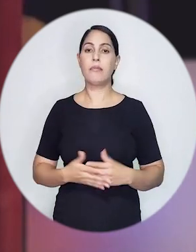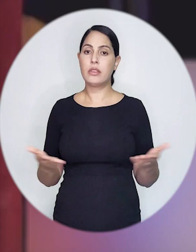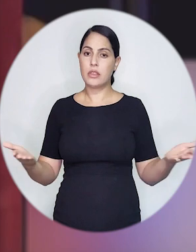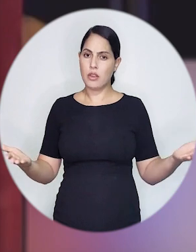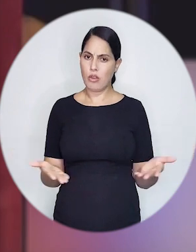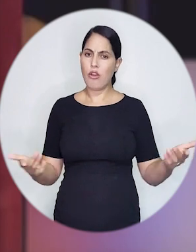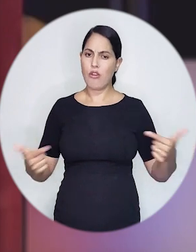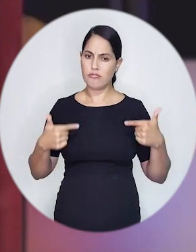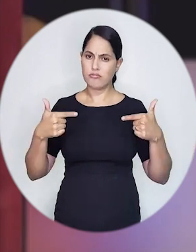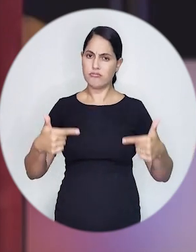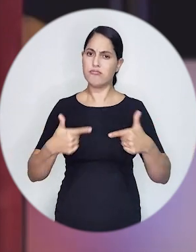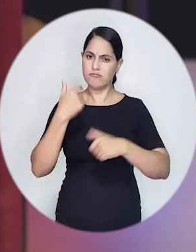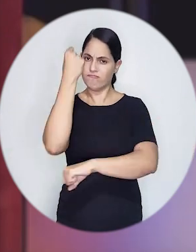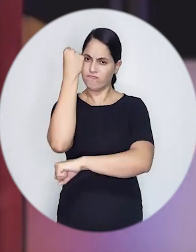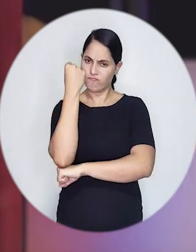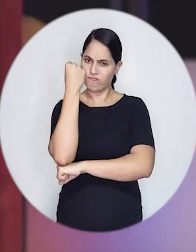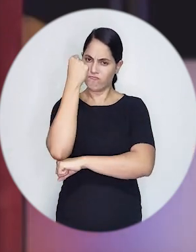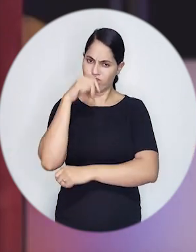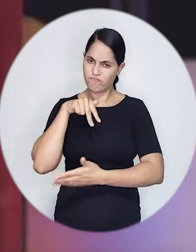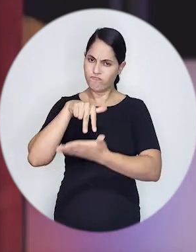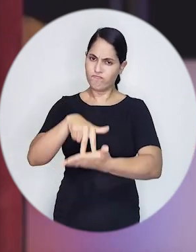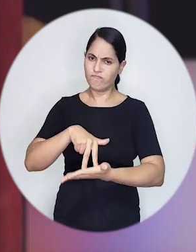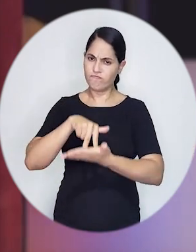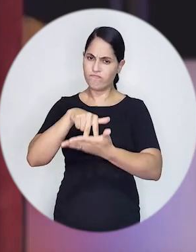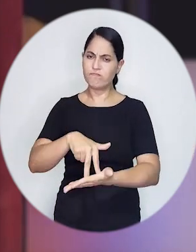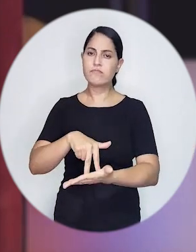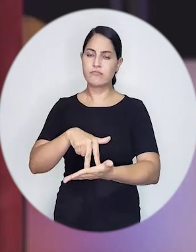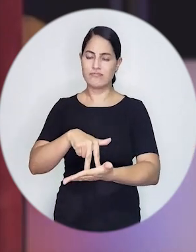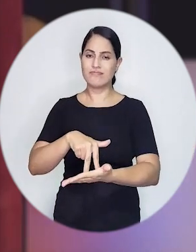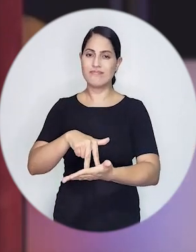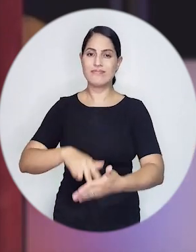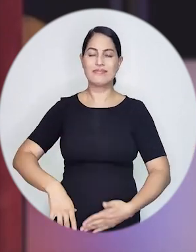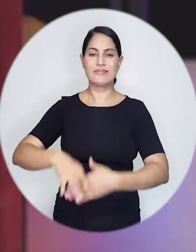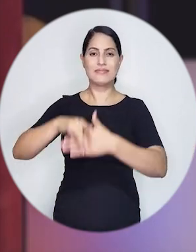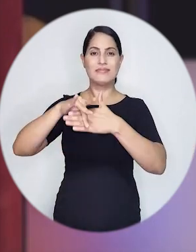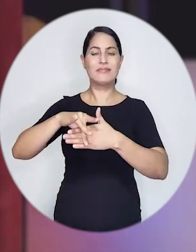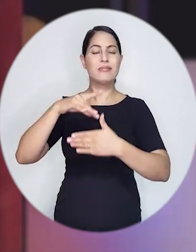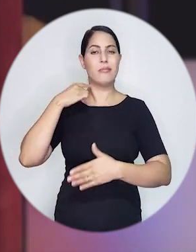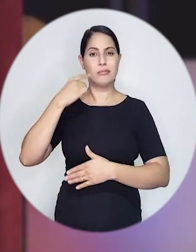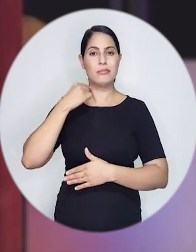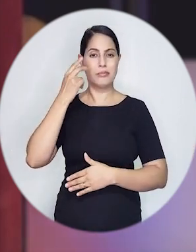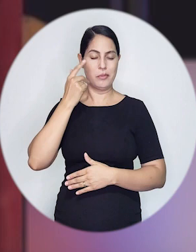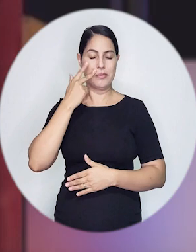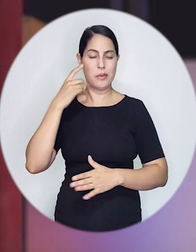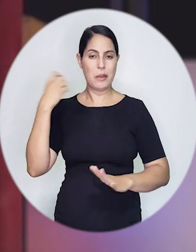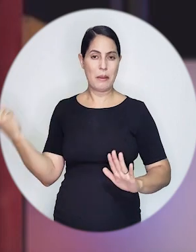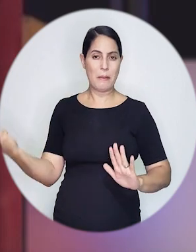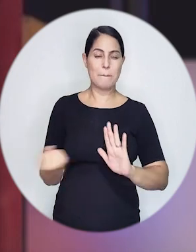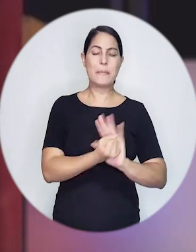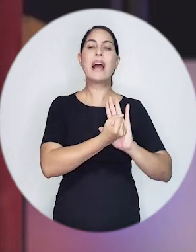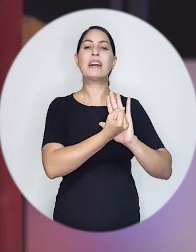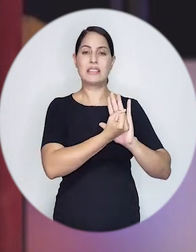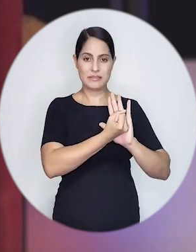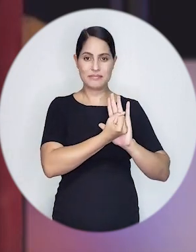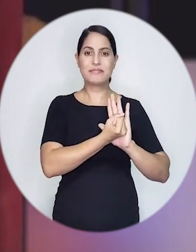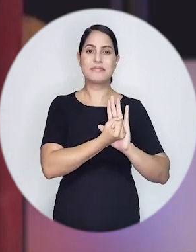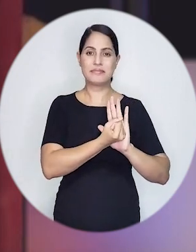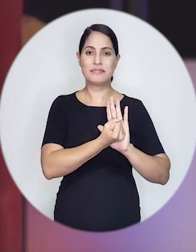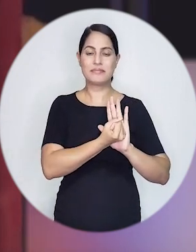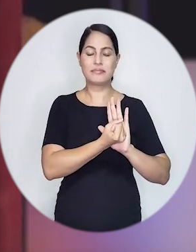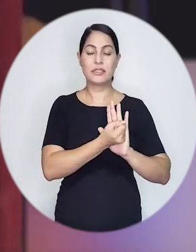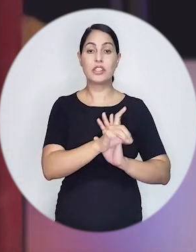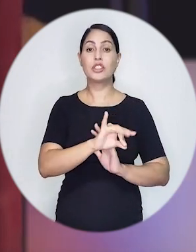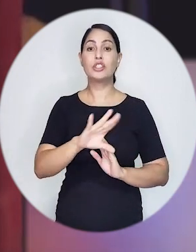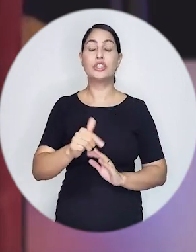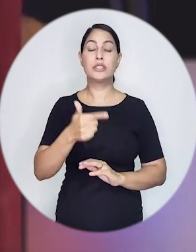e cidadãs do Ceará. A determinação e a resistência são características dos grandes líderes da advocacia cearense. A